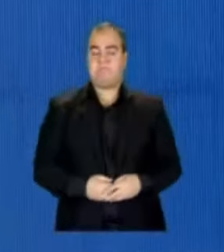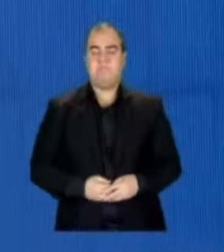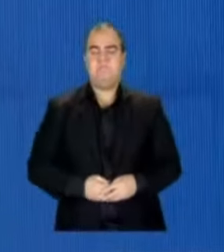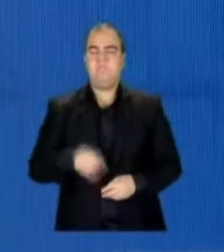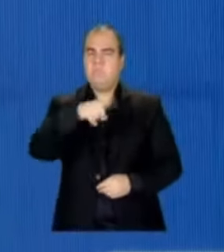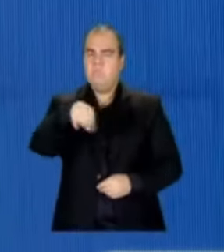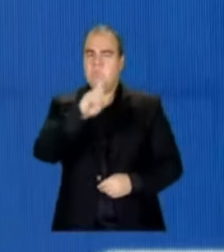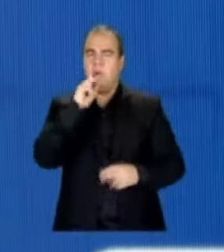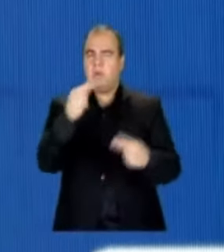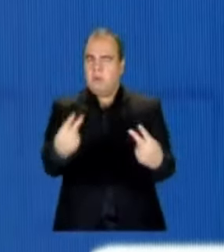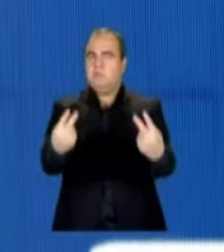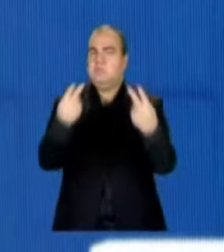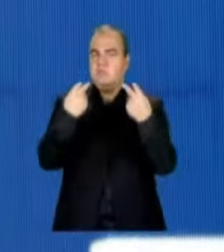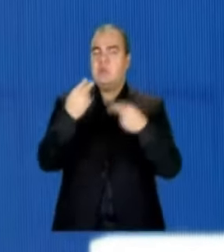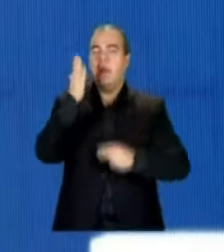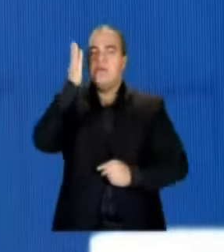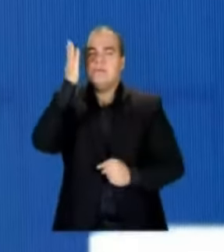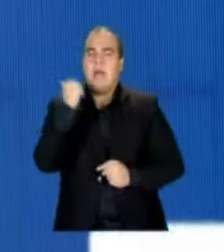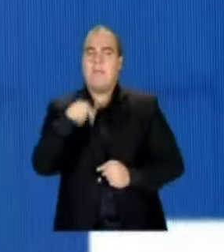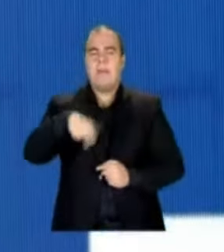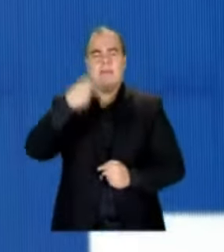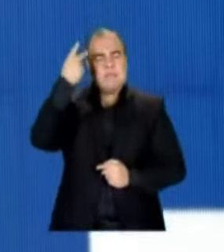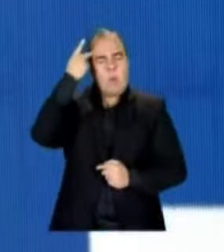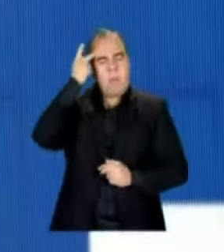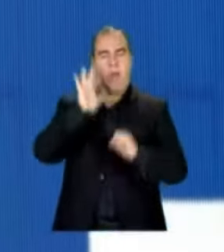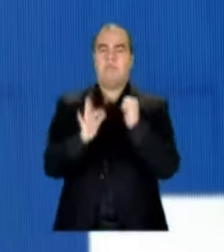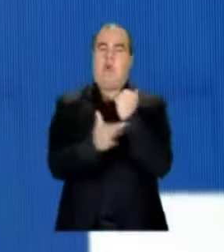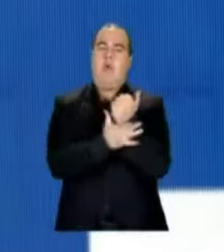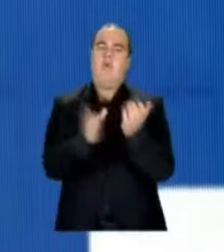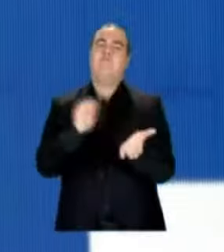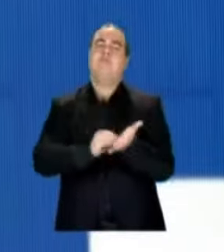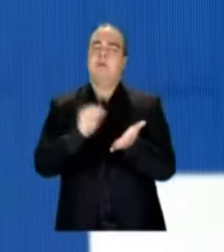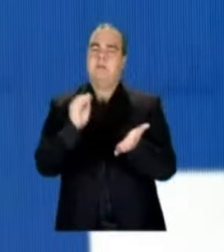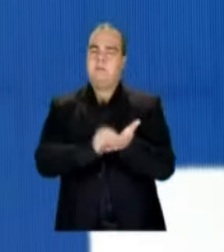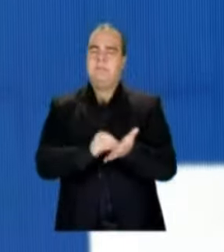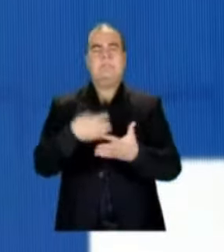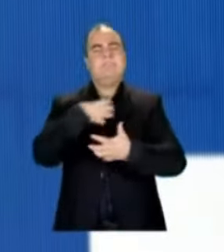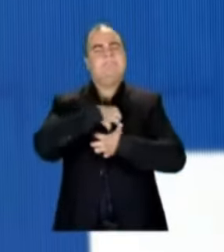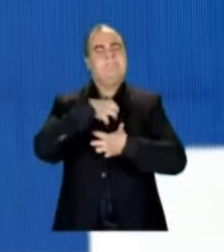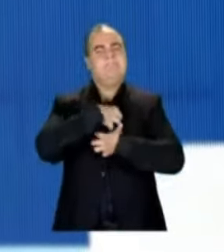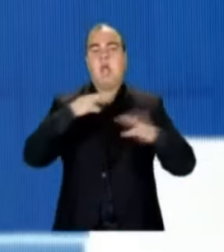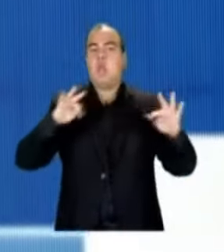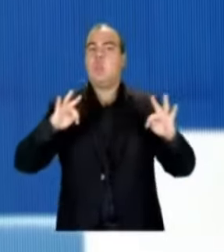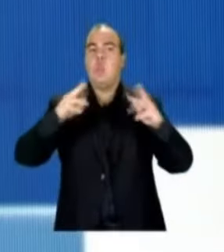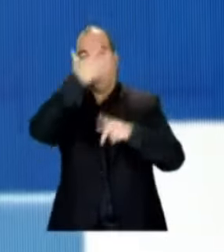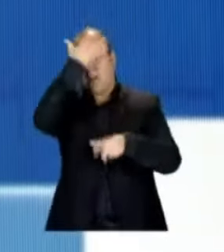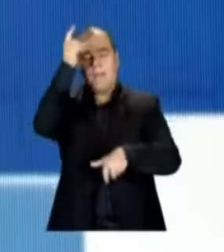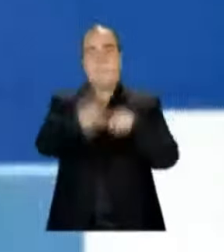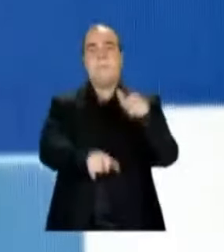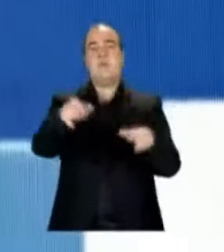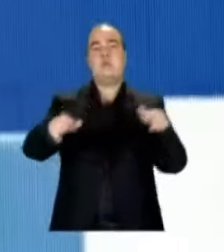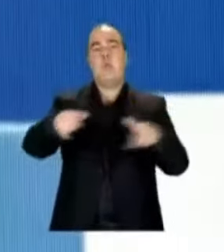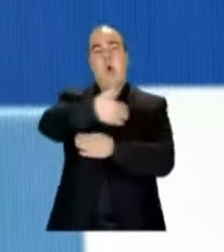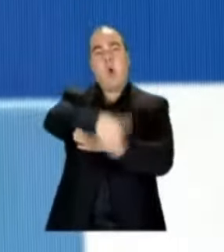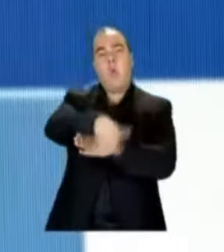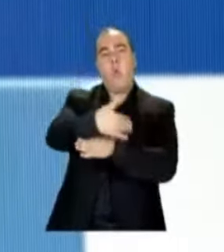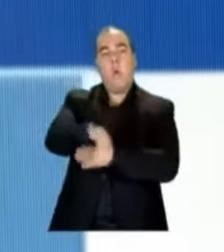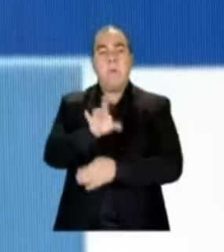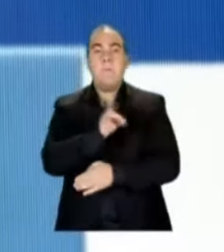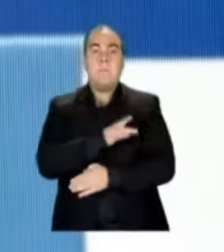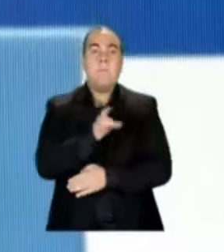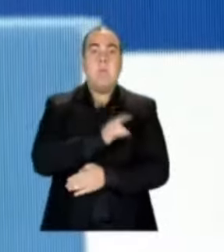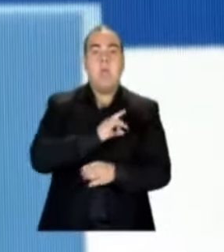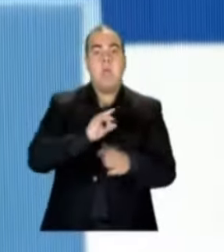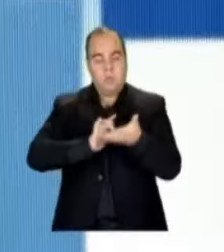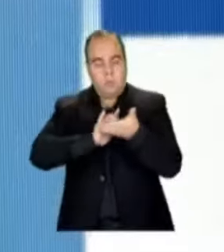sabe que São Paulo nunca teve tão insegura Esse é o sentimento de todo mundo que sai na rua e fica com medo até de pegar o